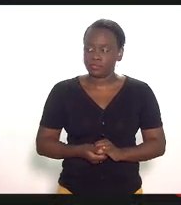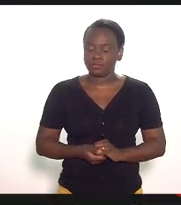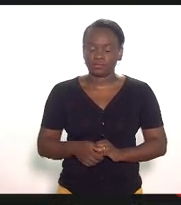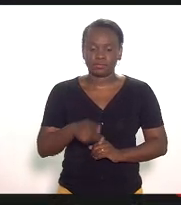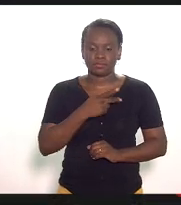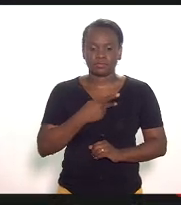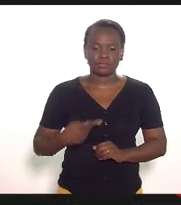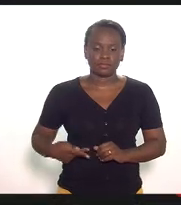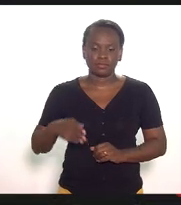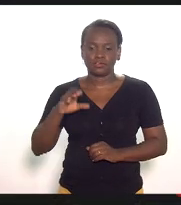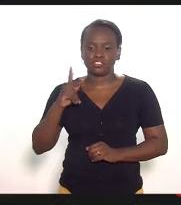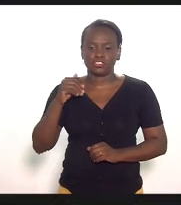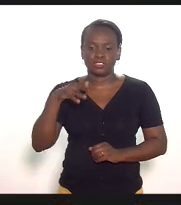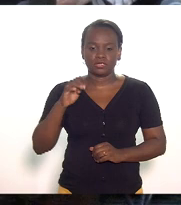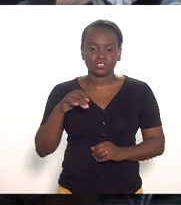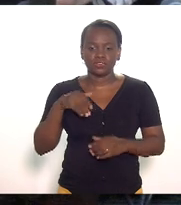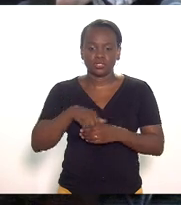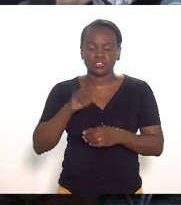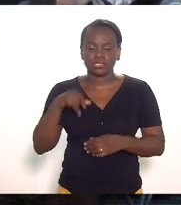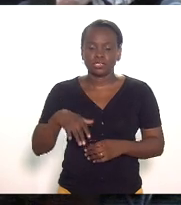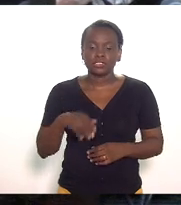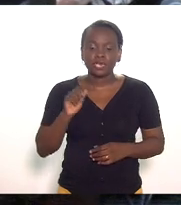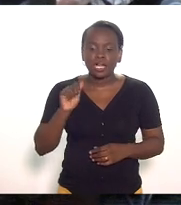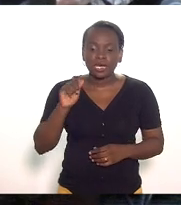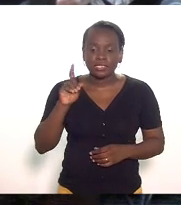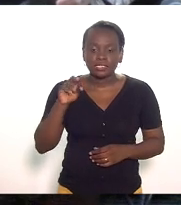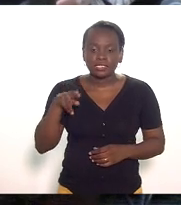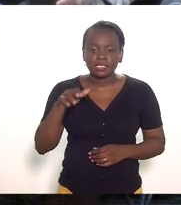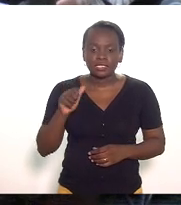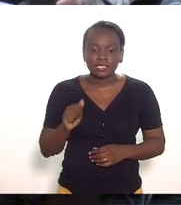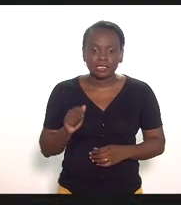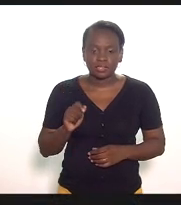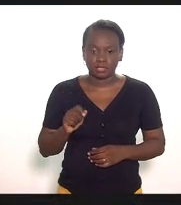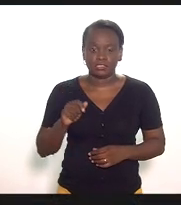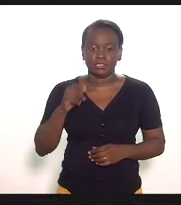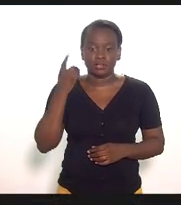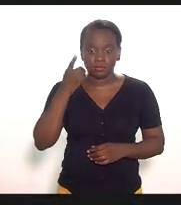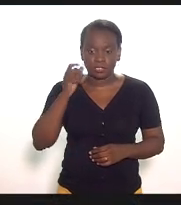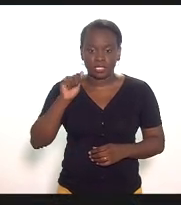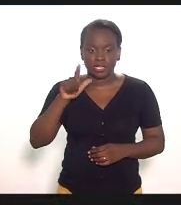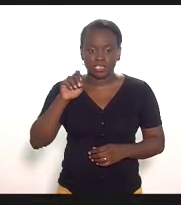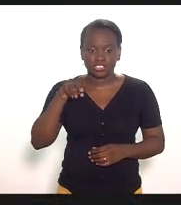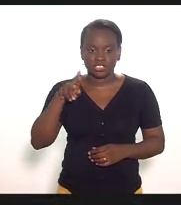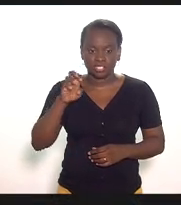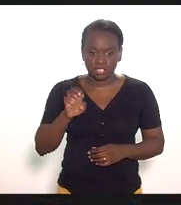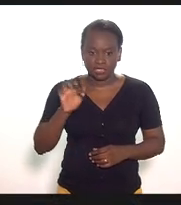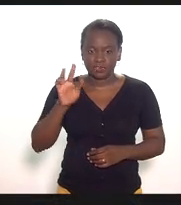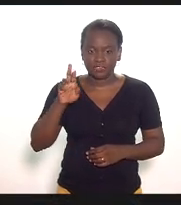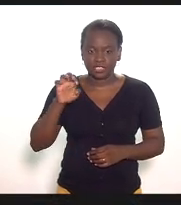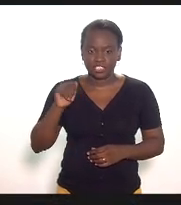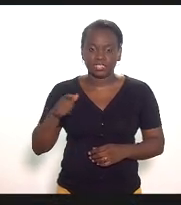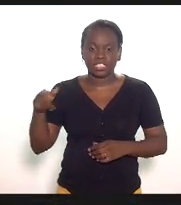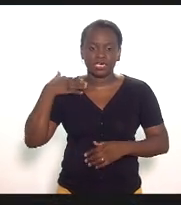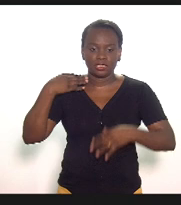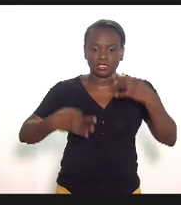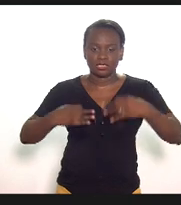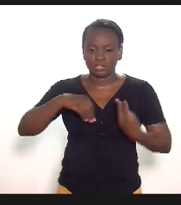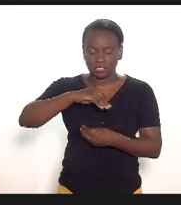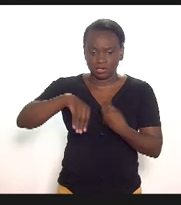Chiquinho votou sim no grupo. Sim, Adriana. O deputado Alexandre Freitas está no Tribunal Misto.